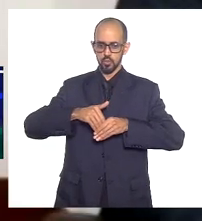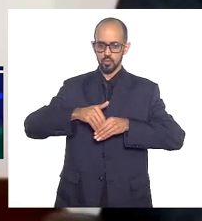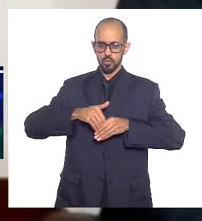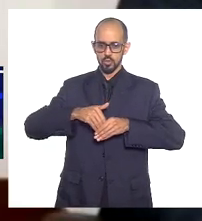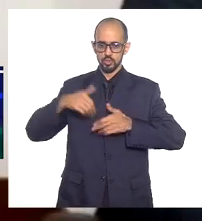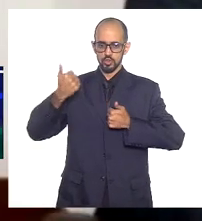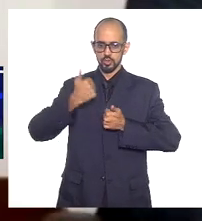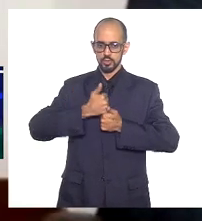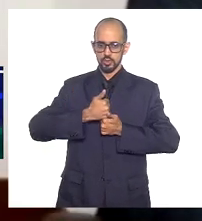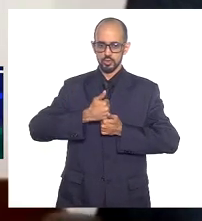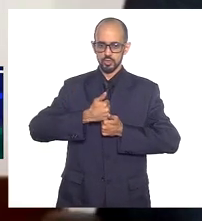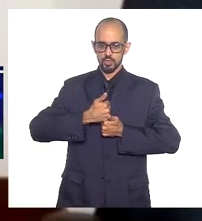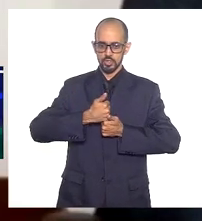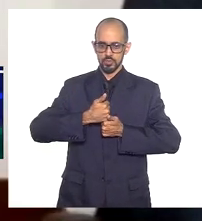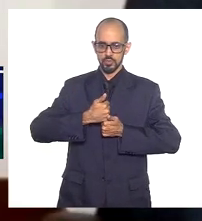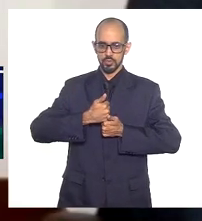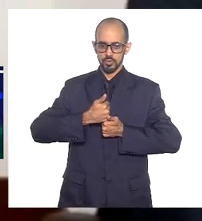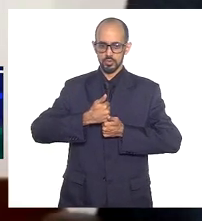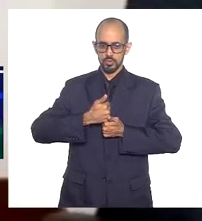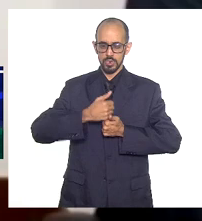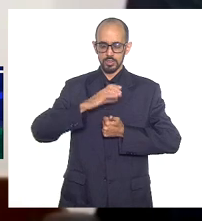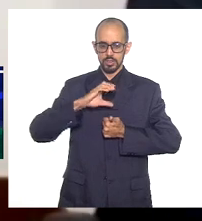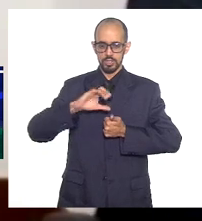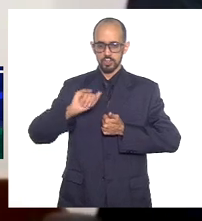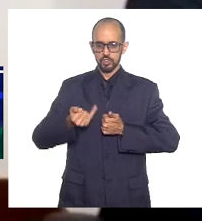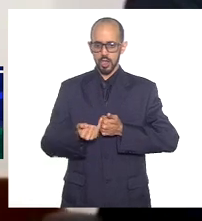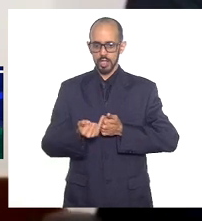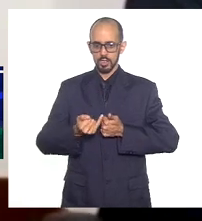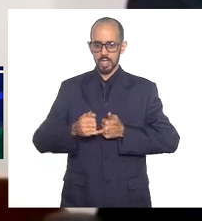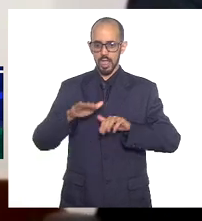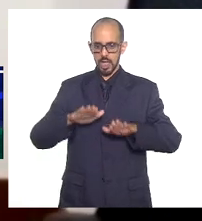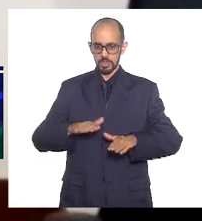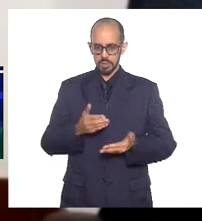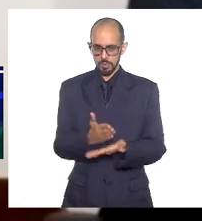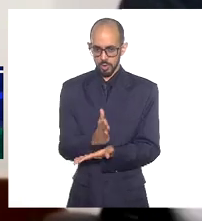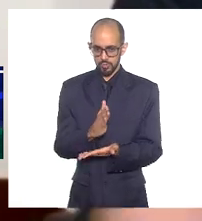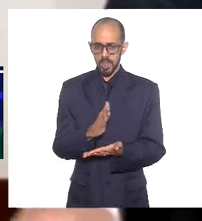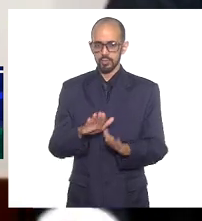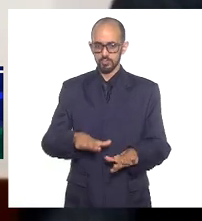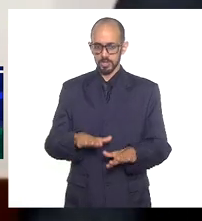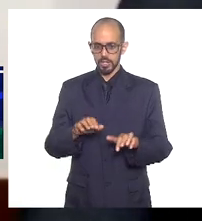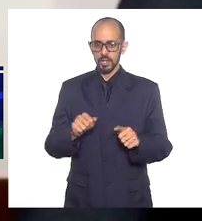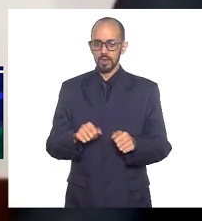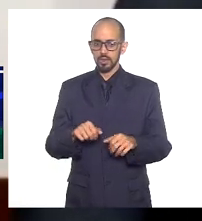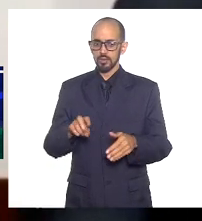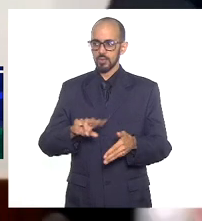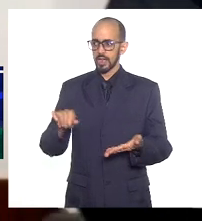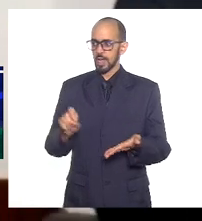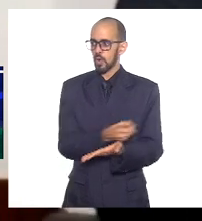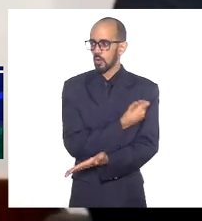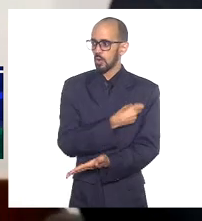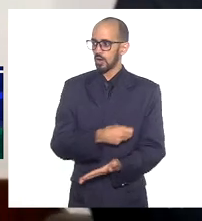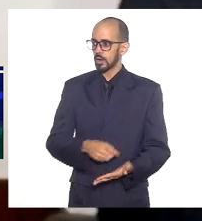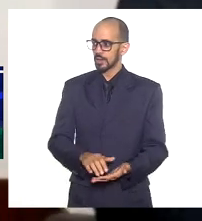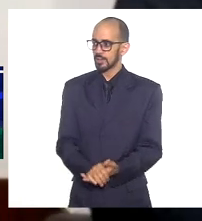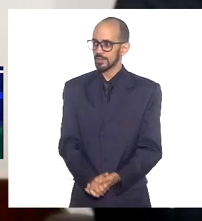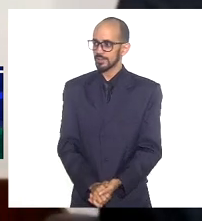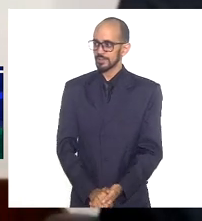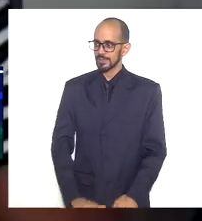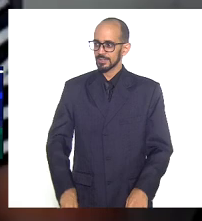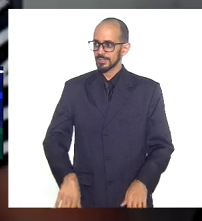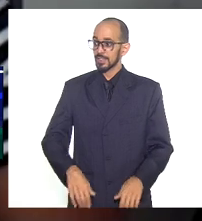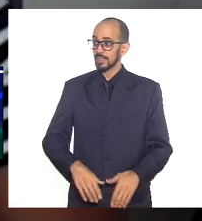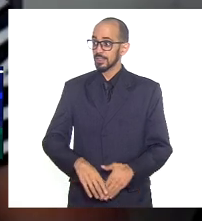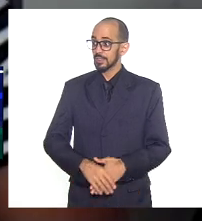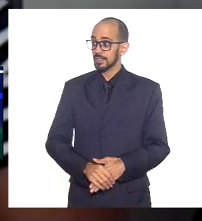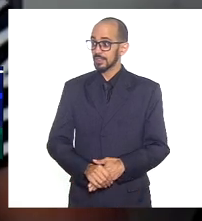substitutivo da comissão de construção de justiça que aprovam permaneçam como estão aprovado vai autógrafo e a contoria